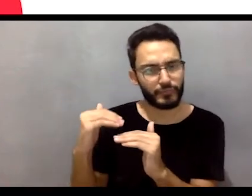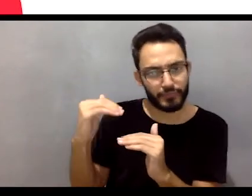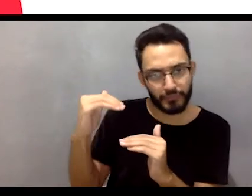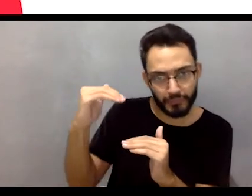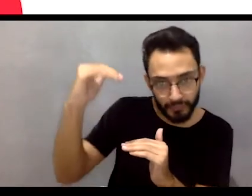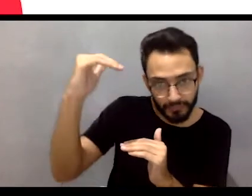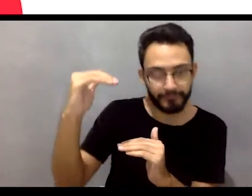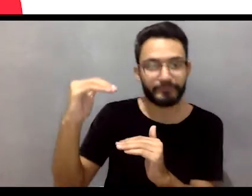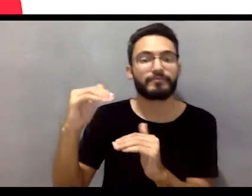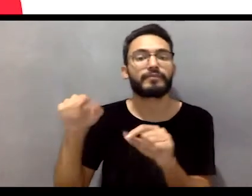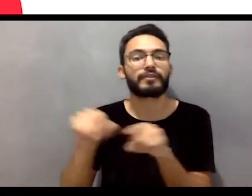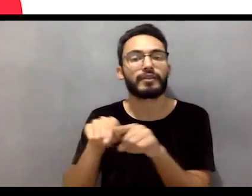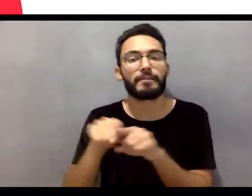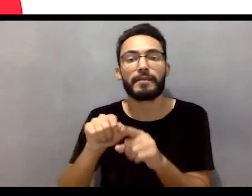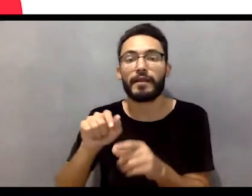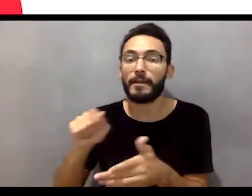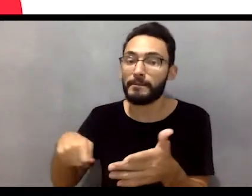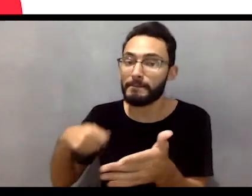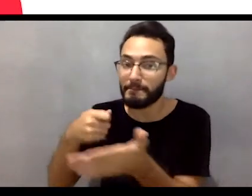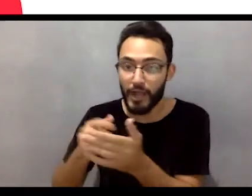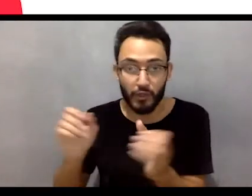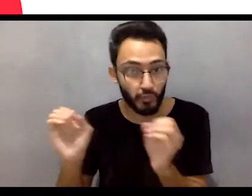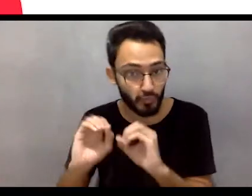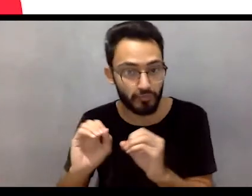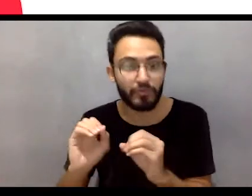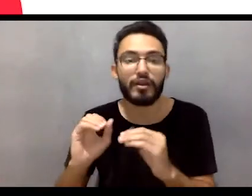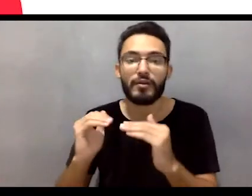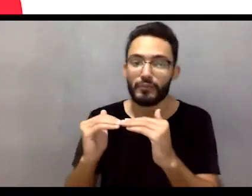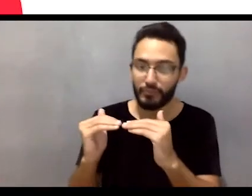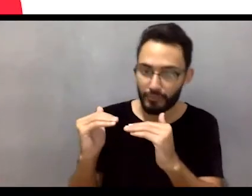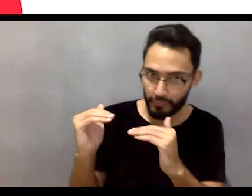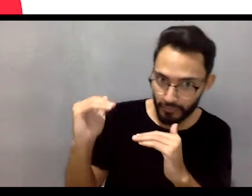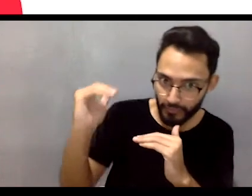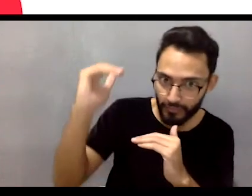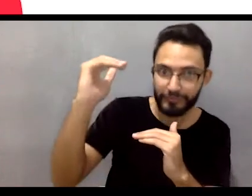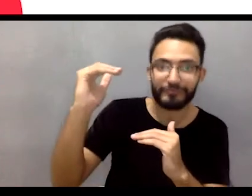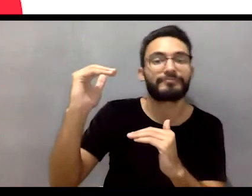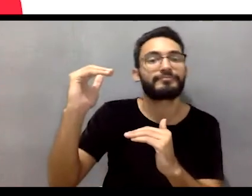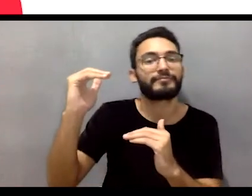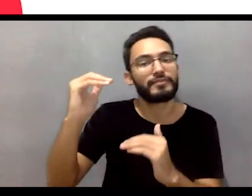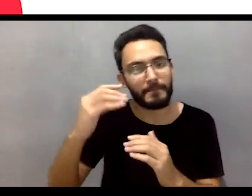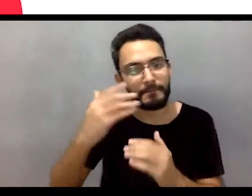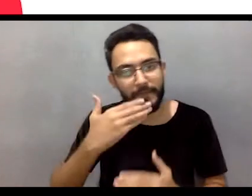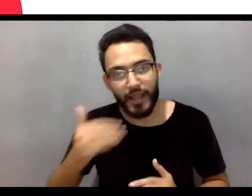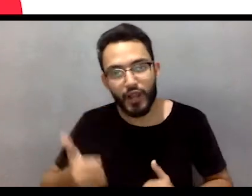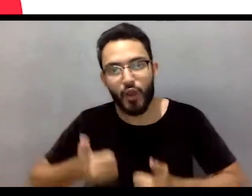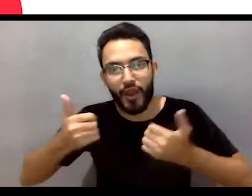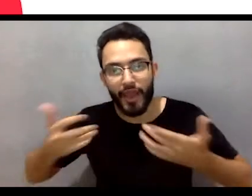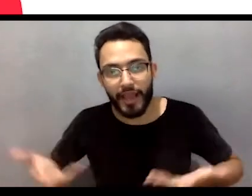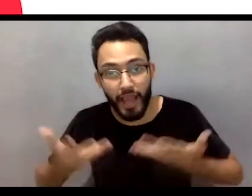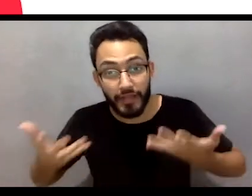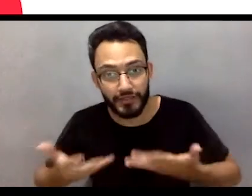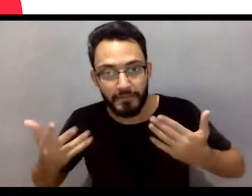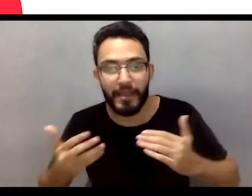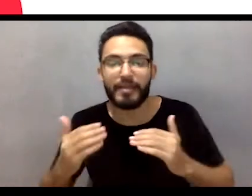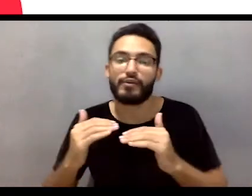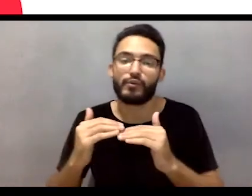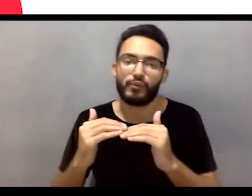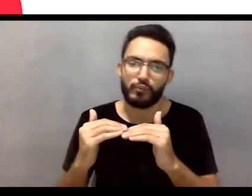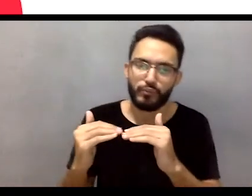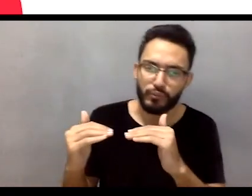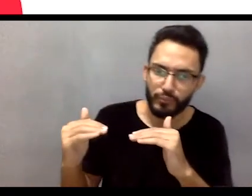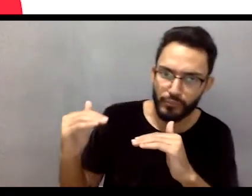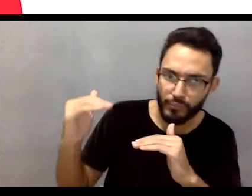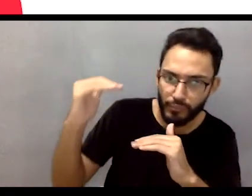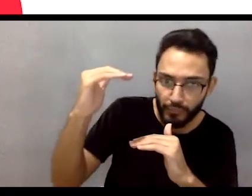o tráfego não pago, orgânico, de X para Y. Melhorar o engajamento, usuários que completam